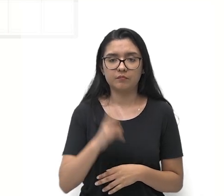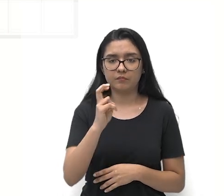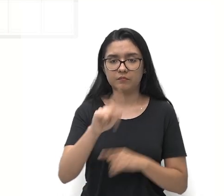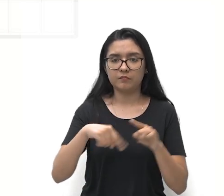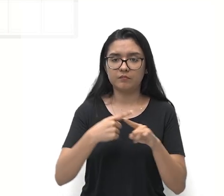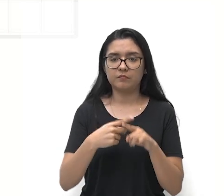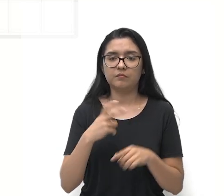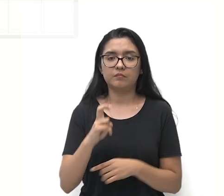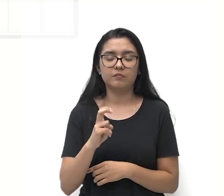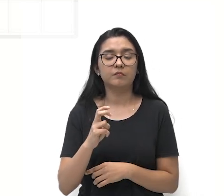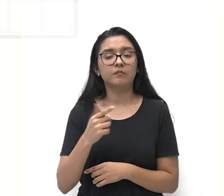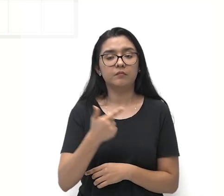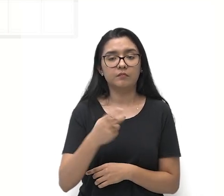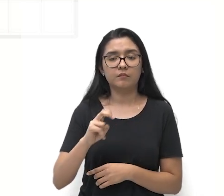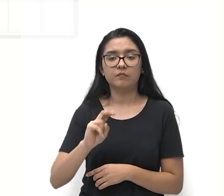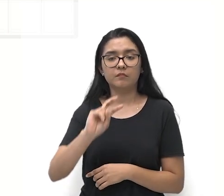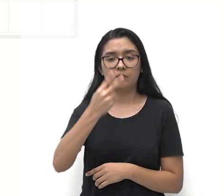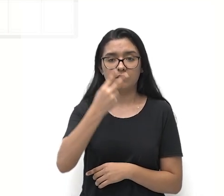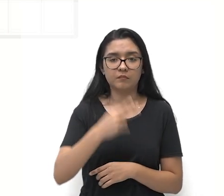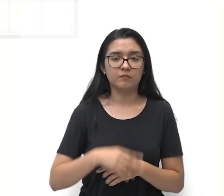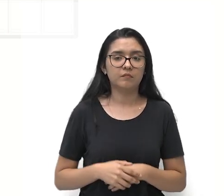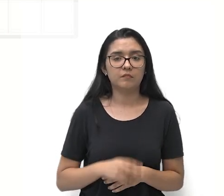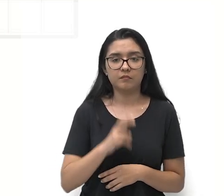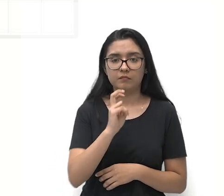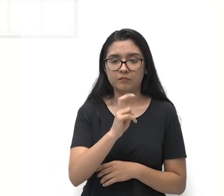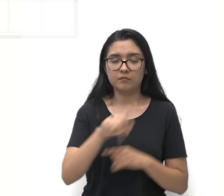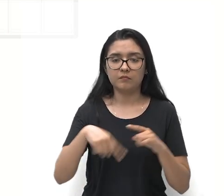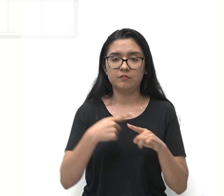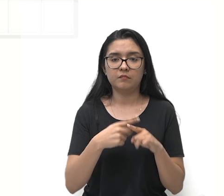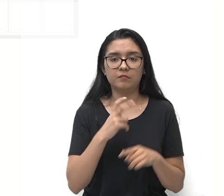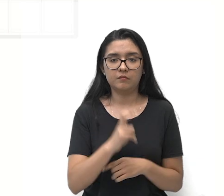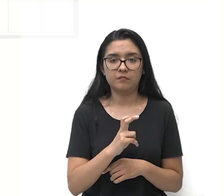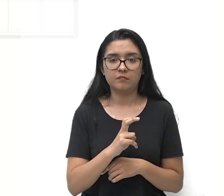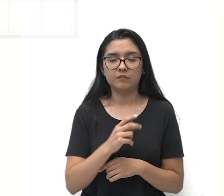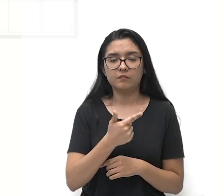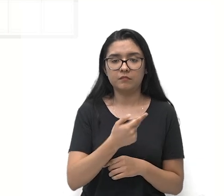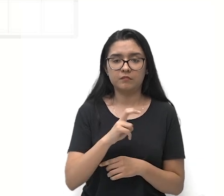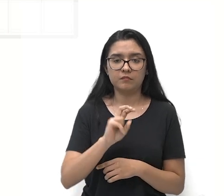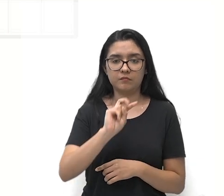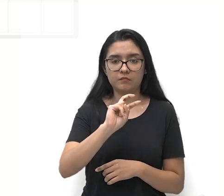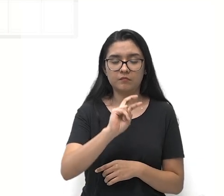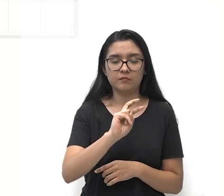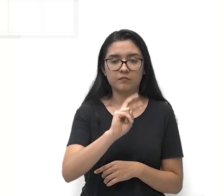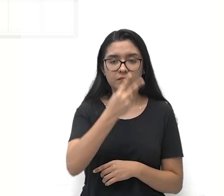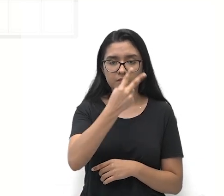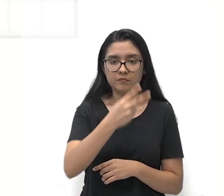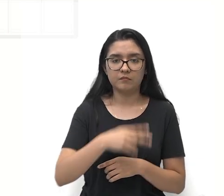vezes 5, 25, vão 2. 5 vezes 5, 25 com 2, 27.